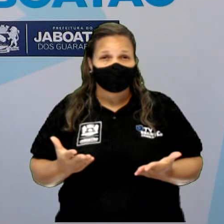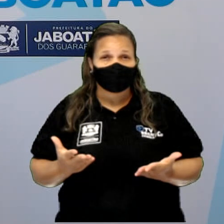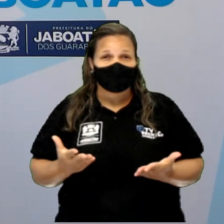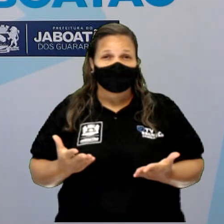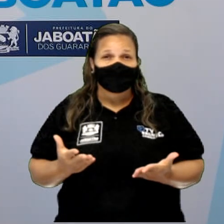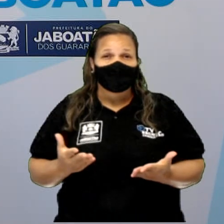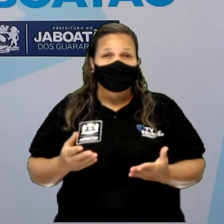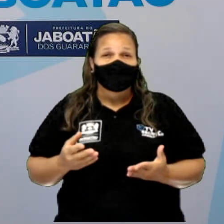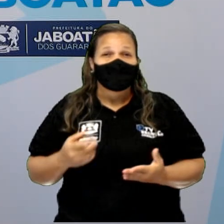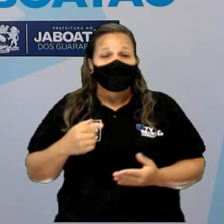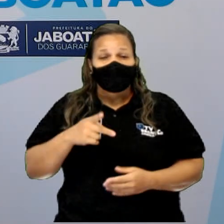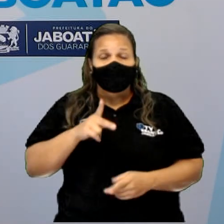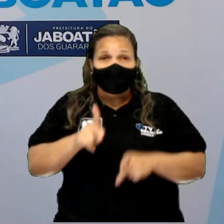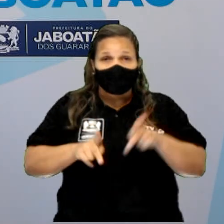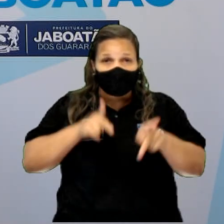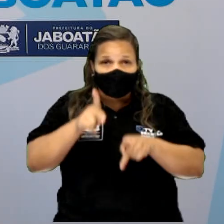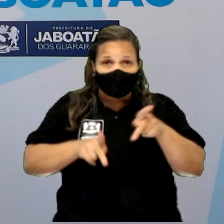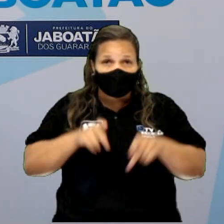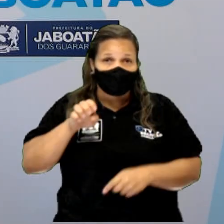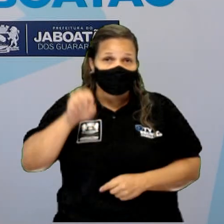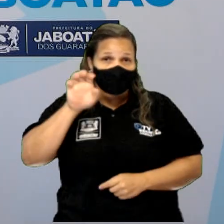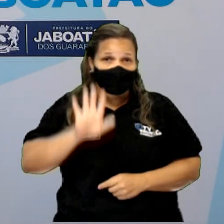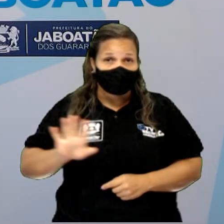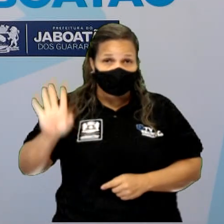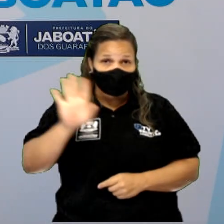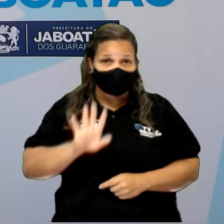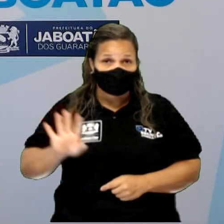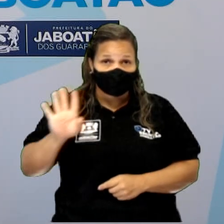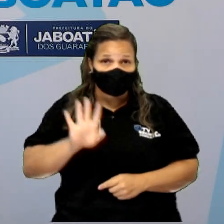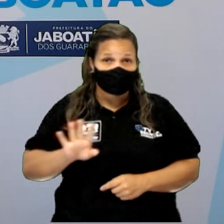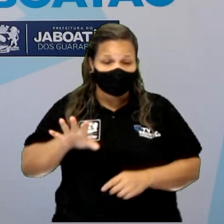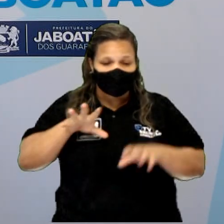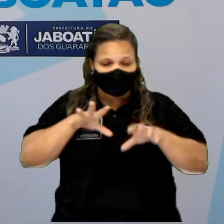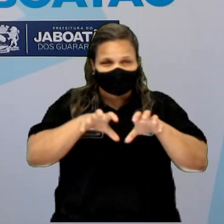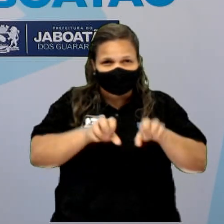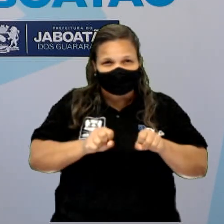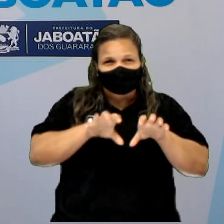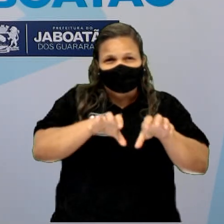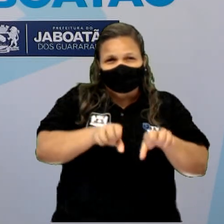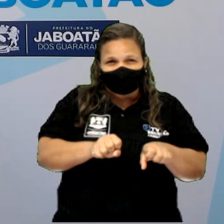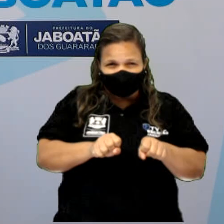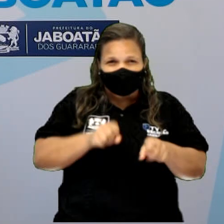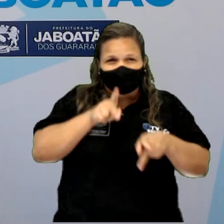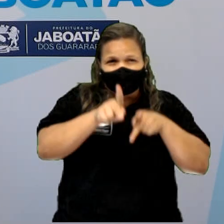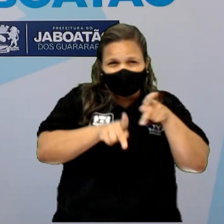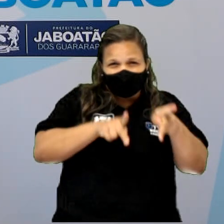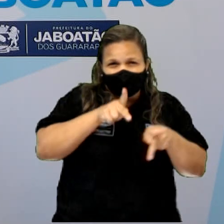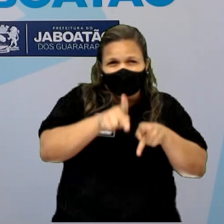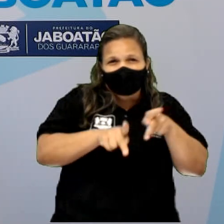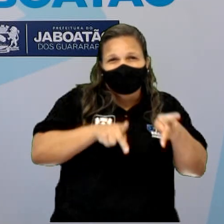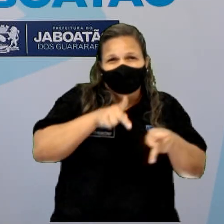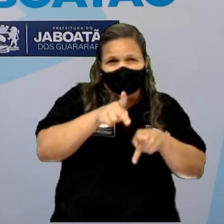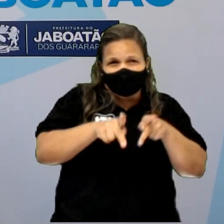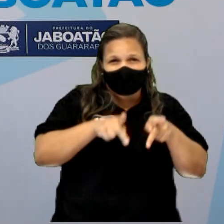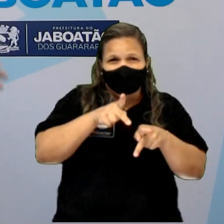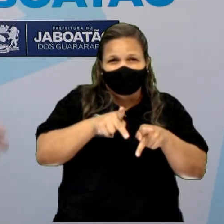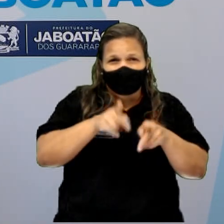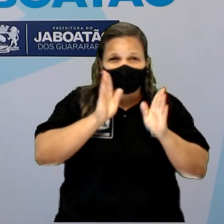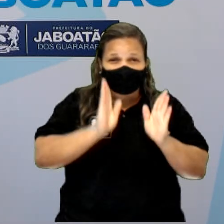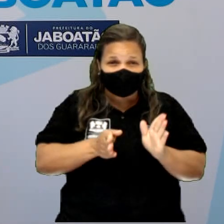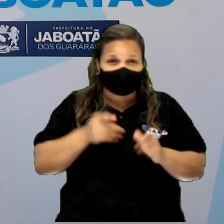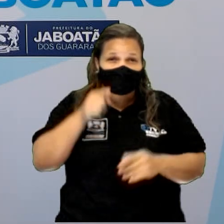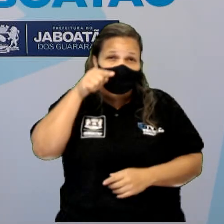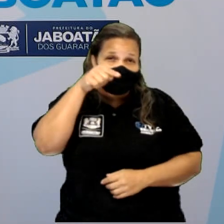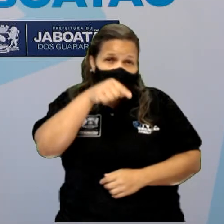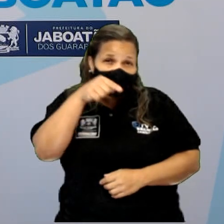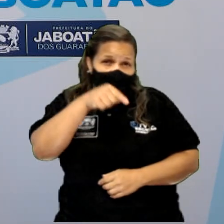a exploração dos espanhóis sobre as astecas e sobre os incas vai ser muito mais intensa do que qualquer outro povo que